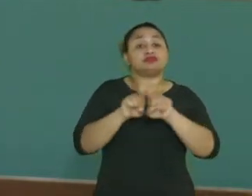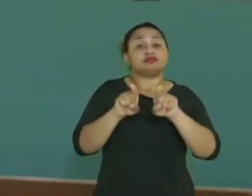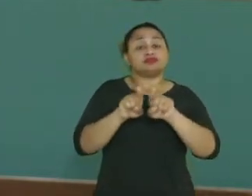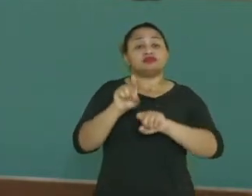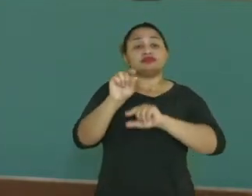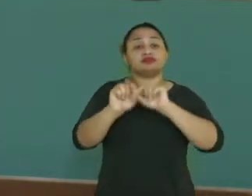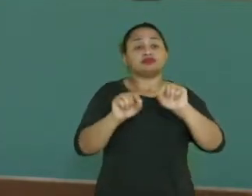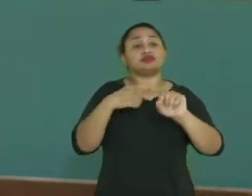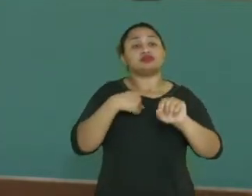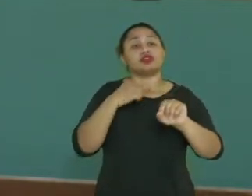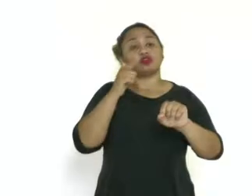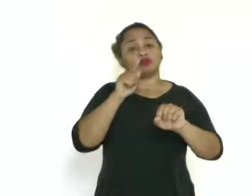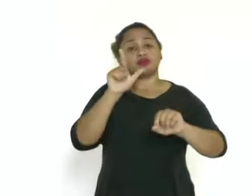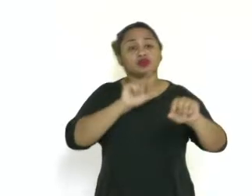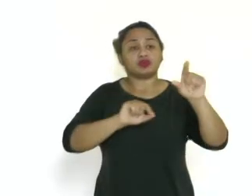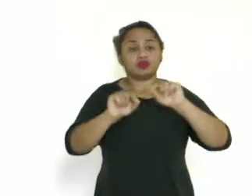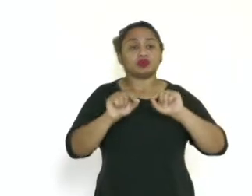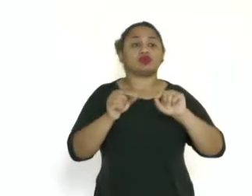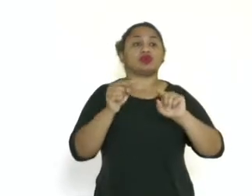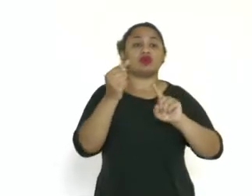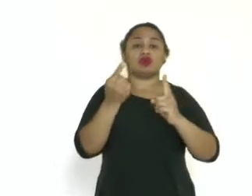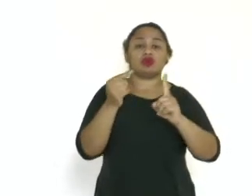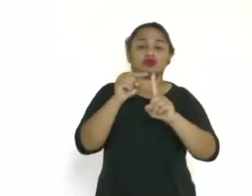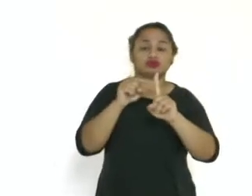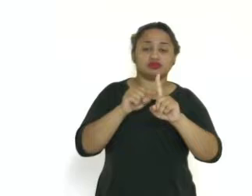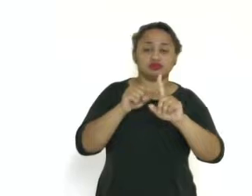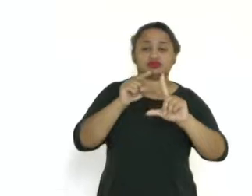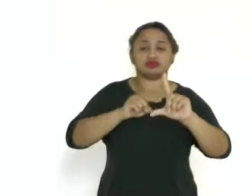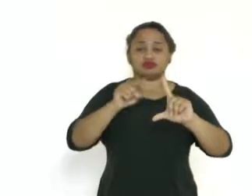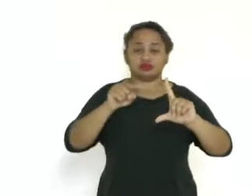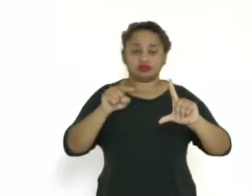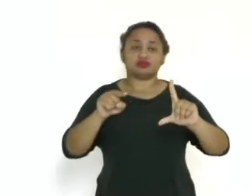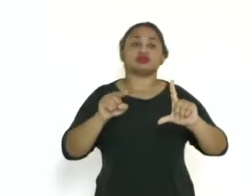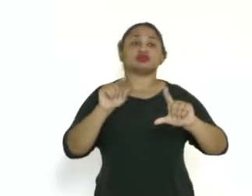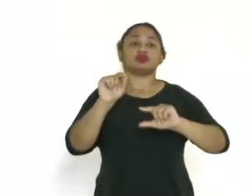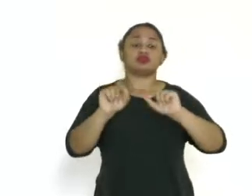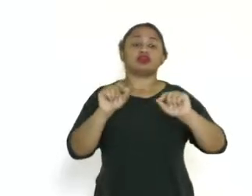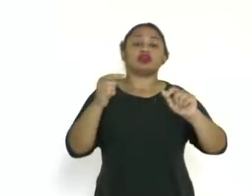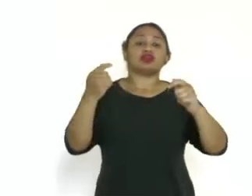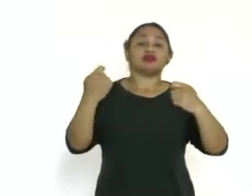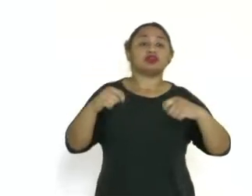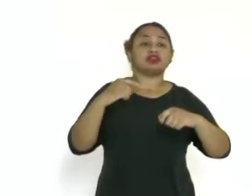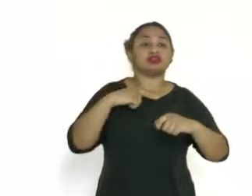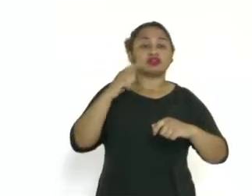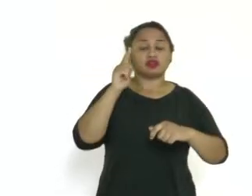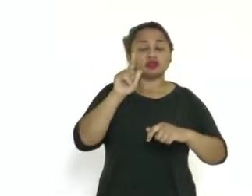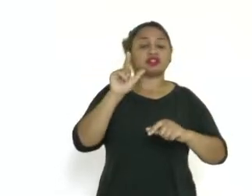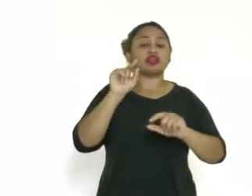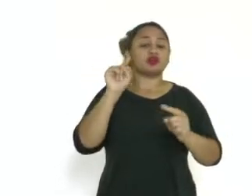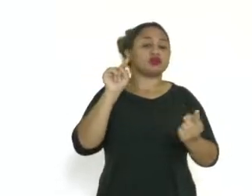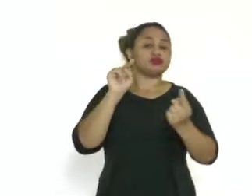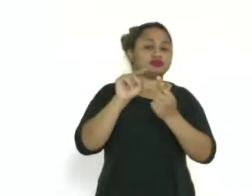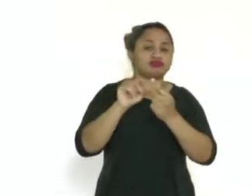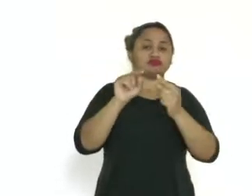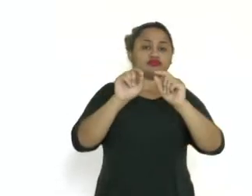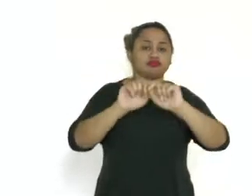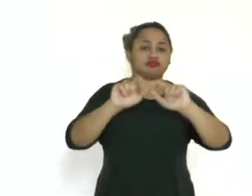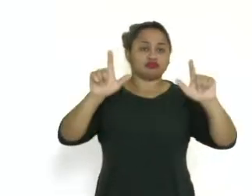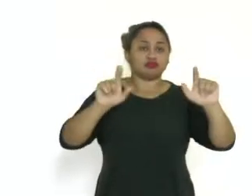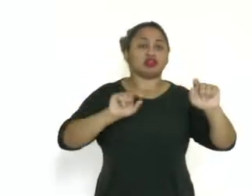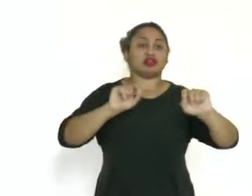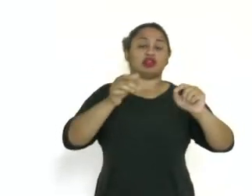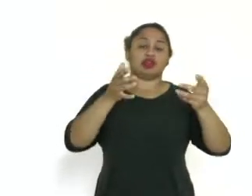olha só, para escolher, né, um tipo de gráfico certo, você precisa ter em mente o seu objetivo, tá? Se você